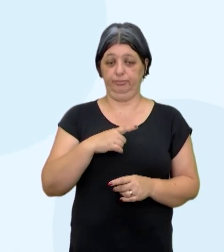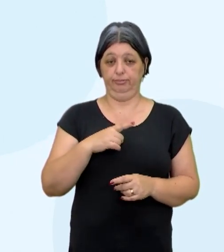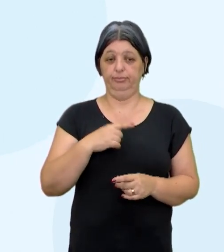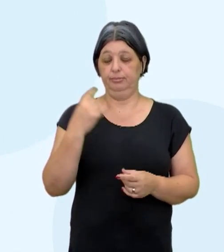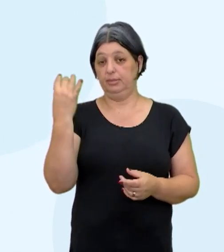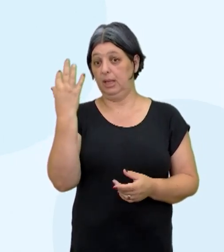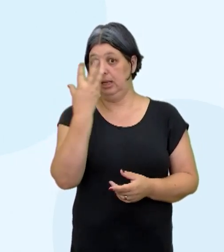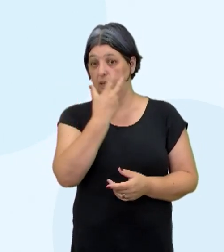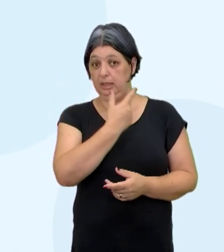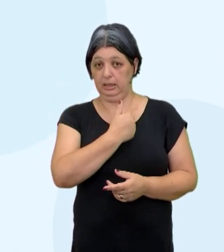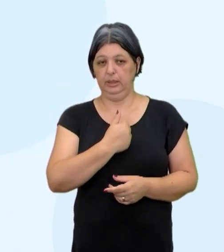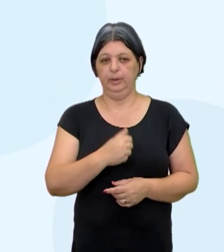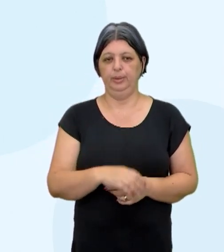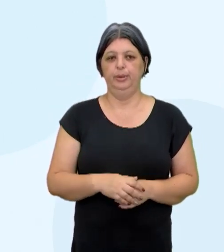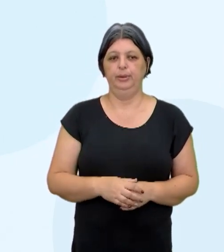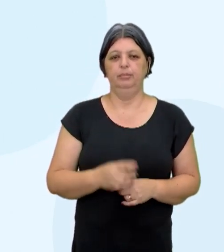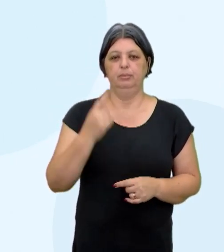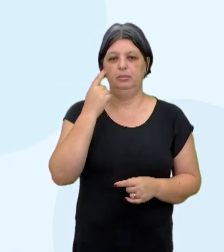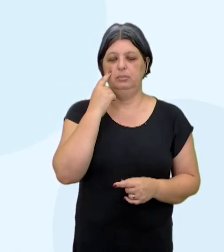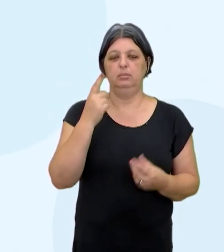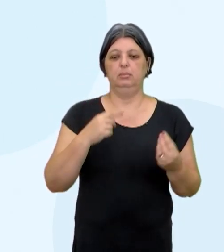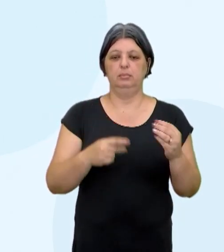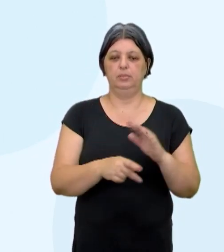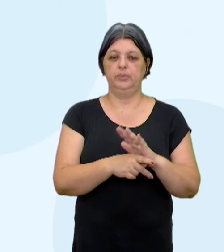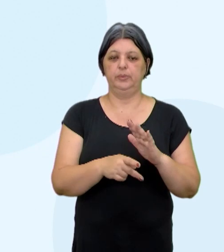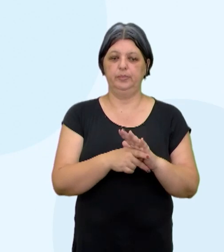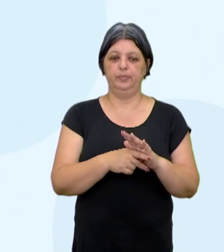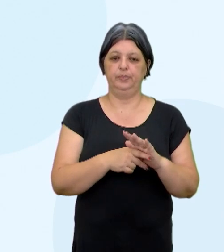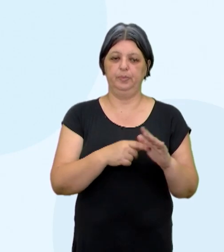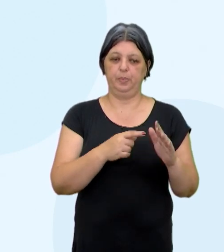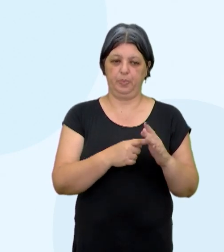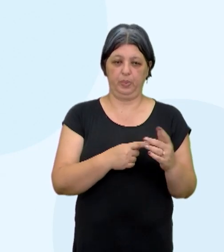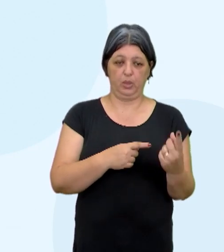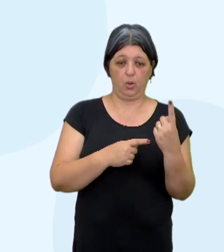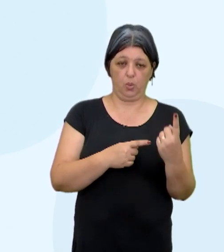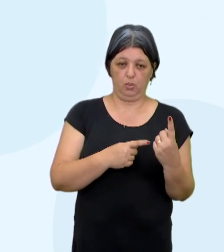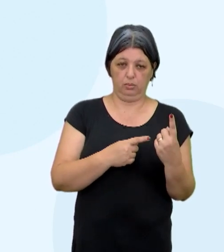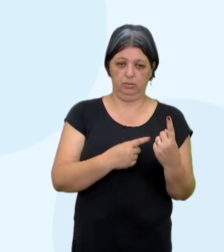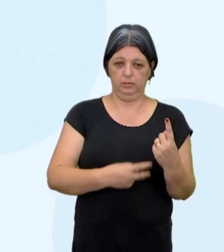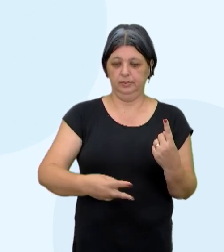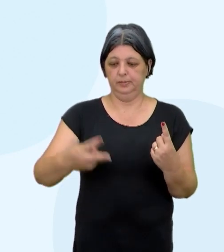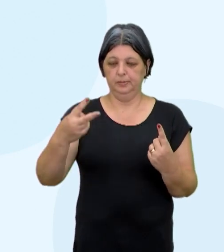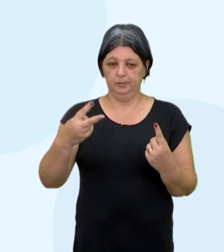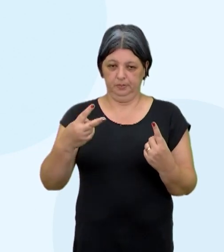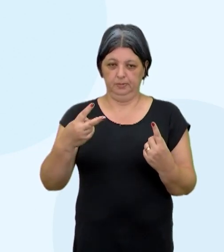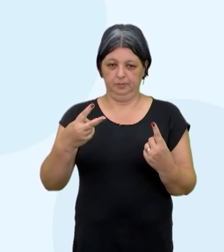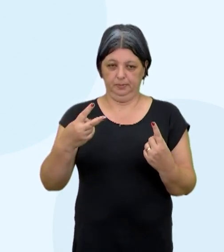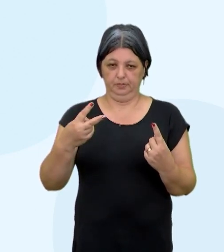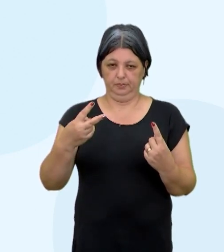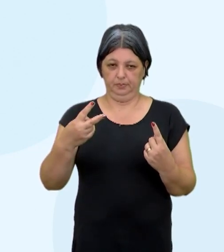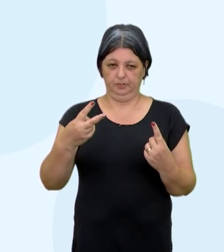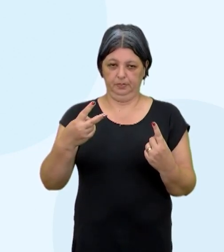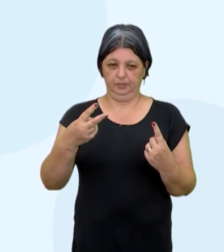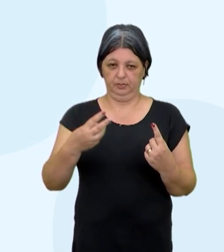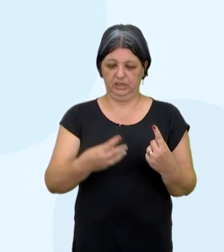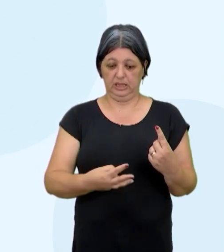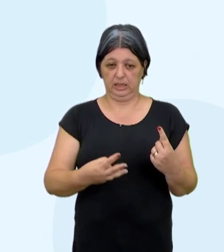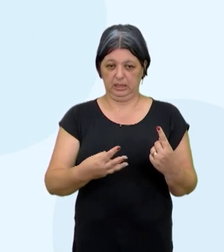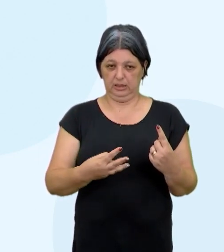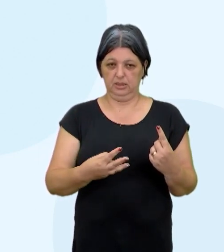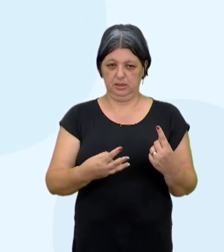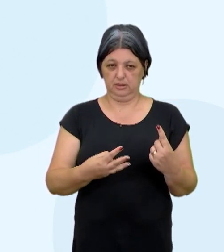octógono encaixado em um quadrado. Então, você tem aqui um octógono, 2 octógonos e 3. A terceira figura é um